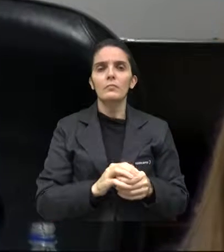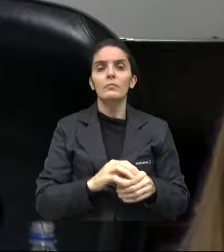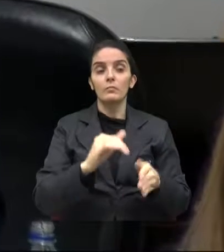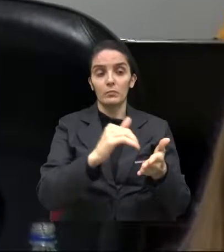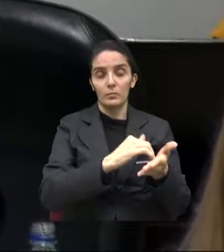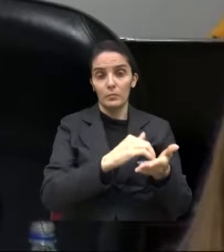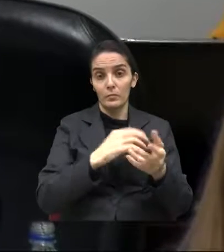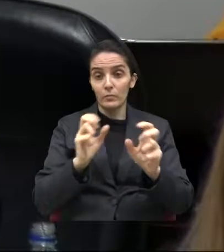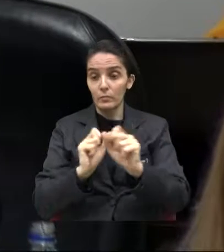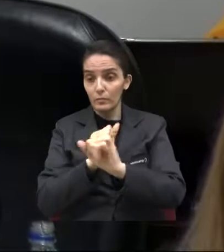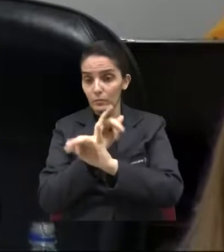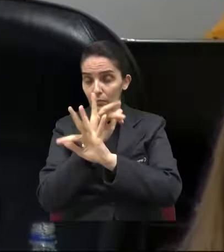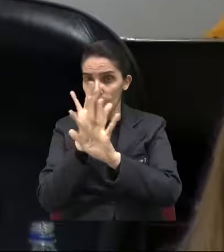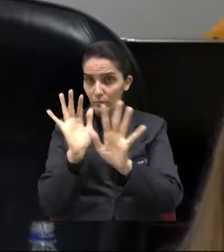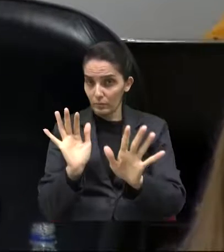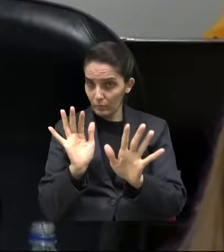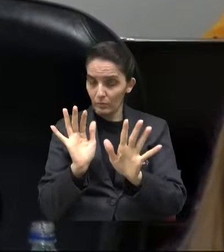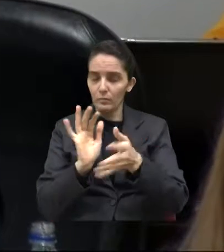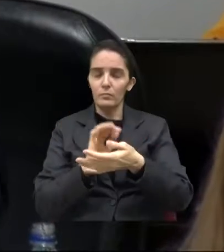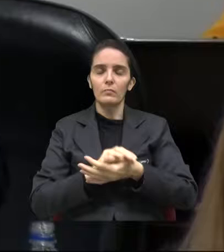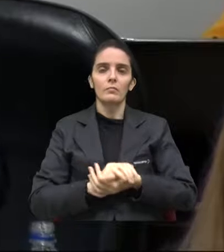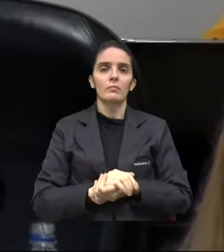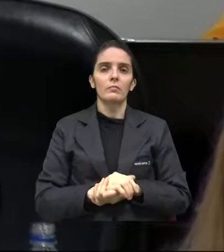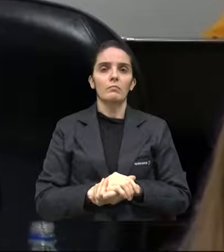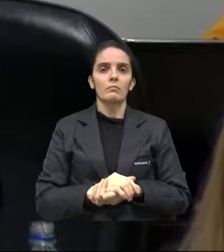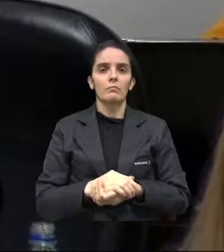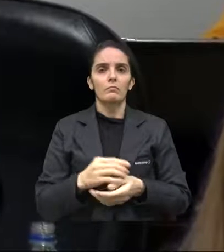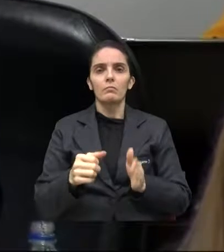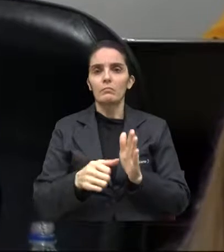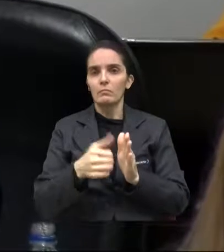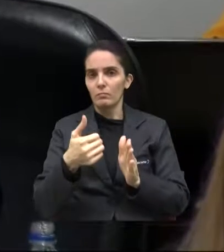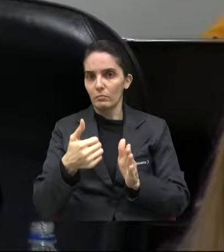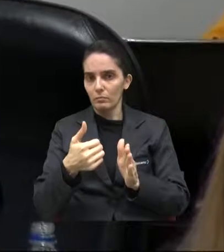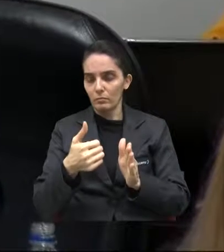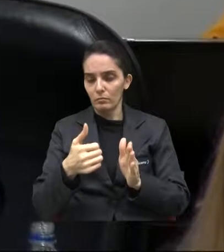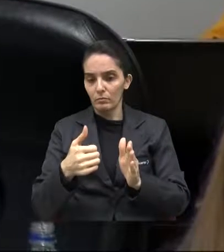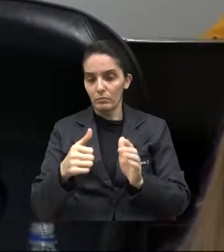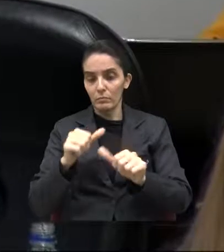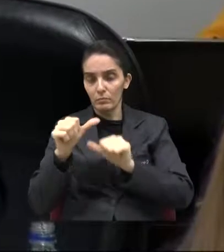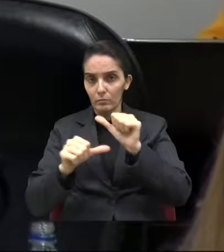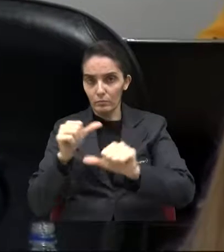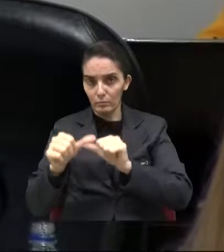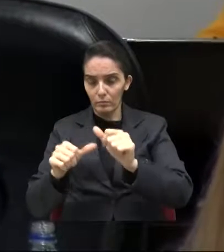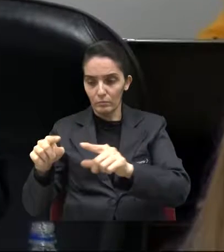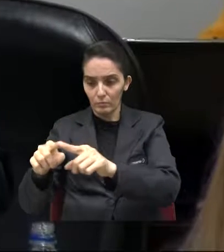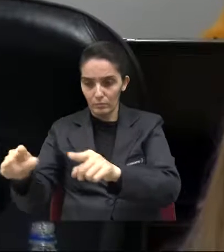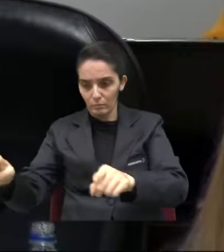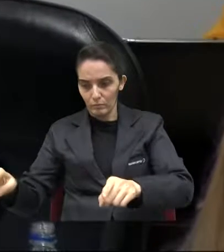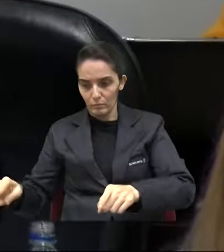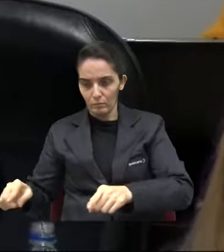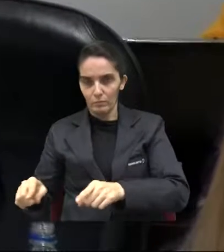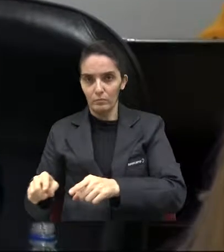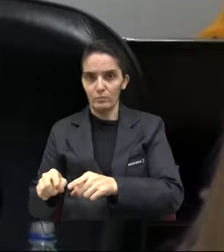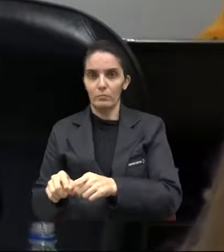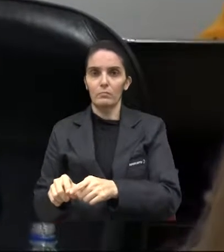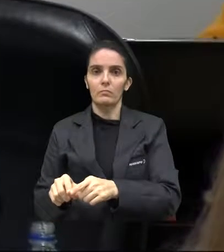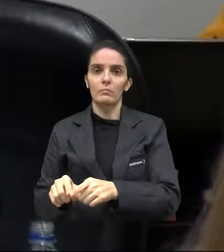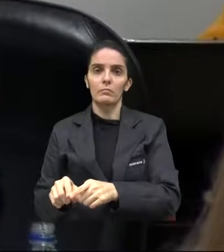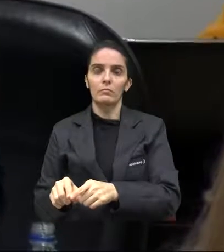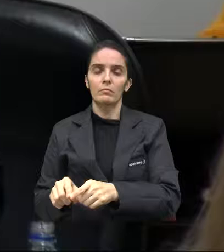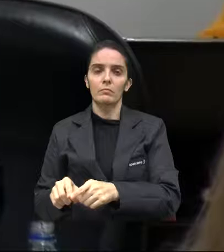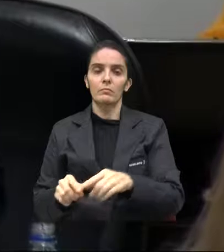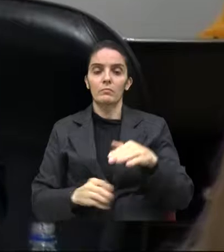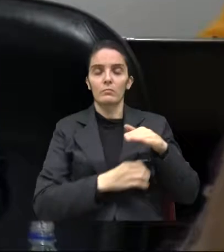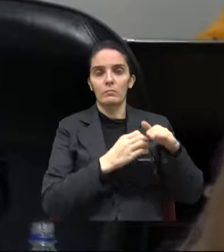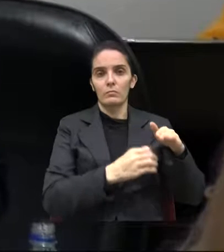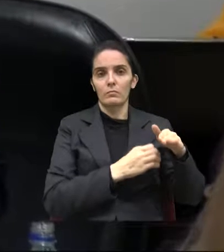esclareceu. Porque primeiro se muda o zoneamento para que o